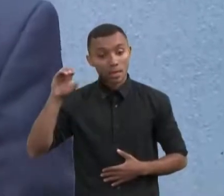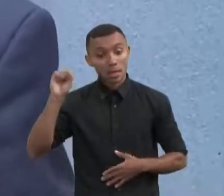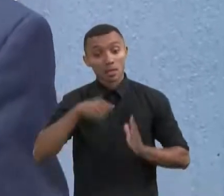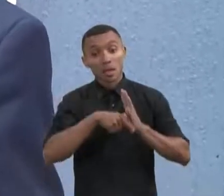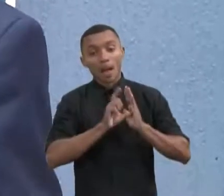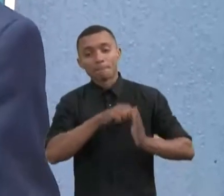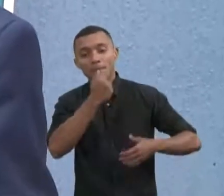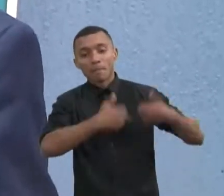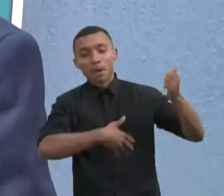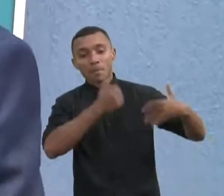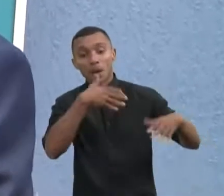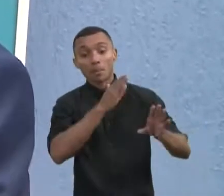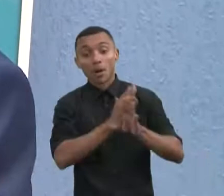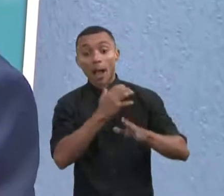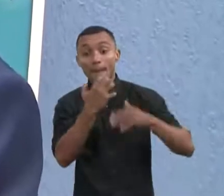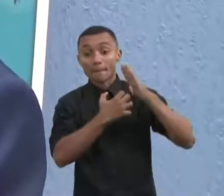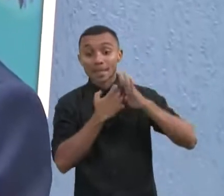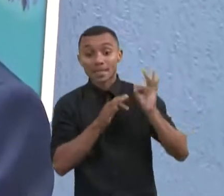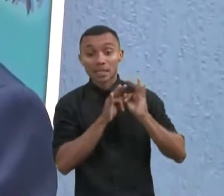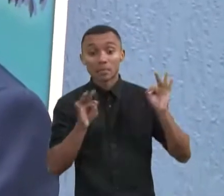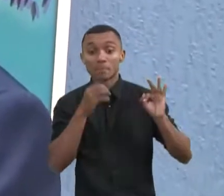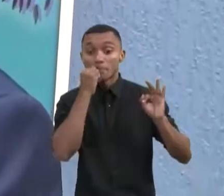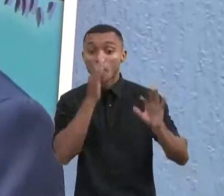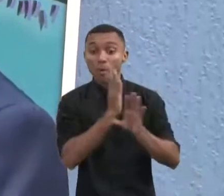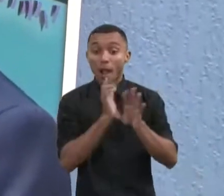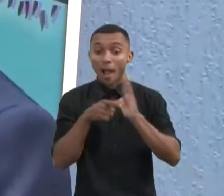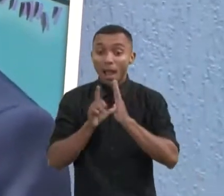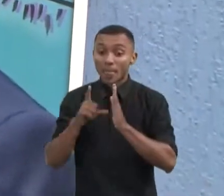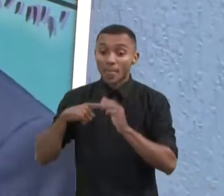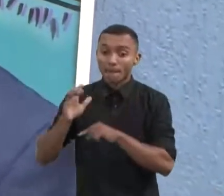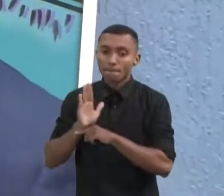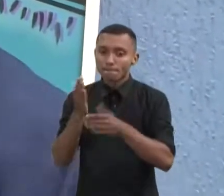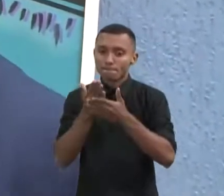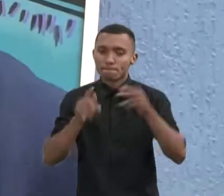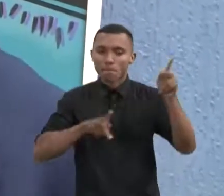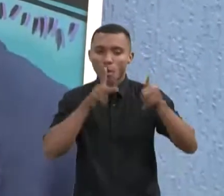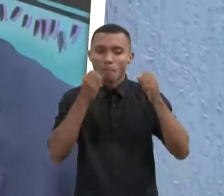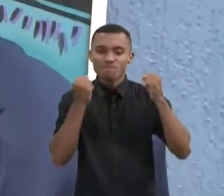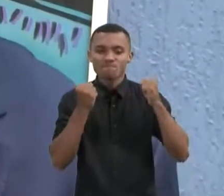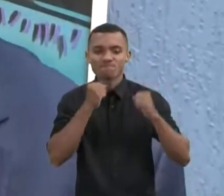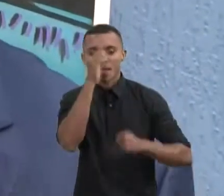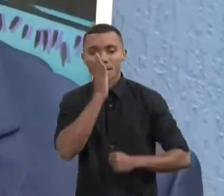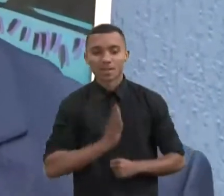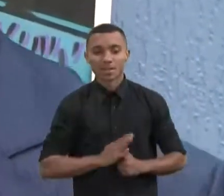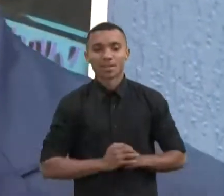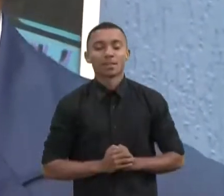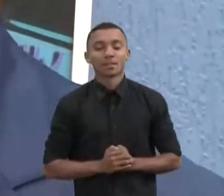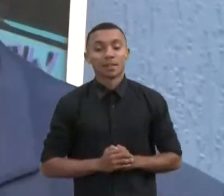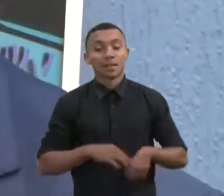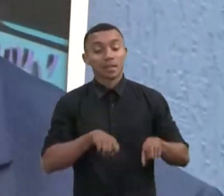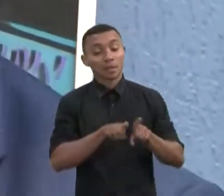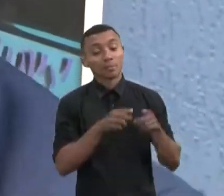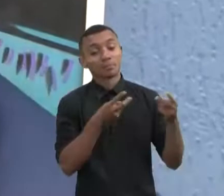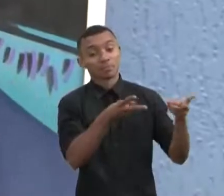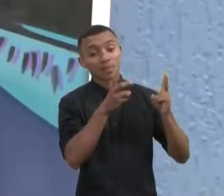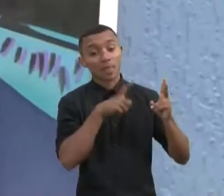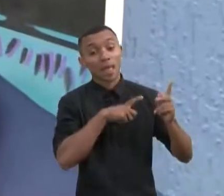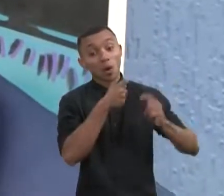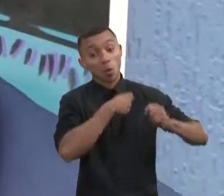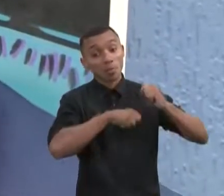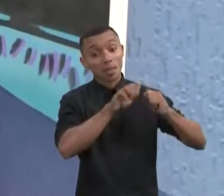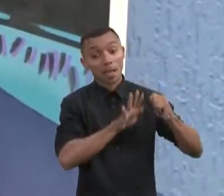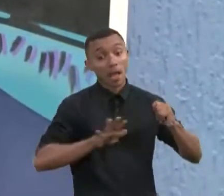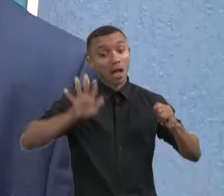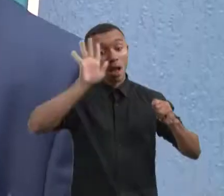dos pequenos negócios é positivo por demonstrar a força do povo brasileiro, mas que ao mesmo tempo mostra que é um reflexo de uma economia